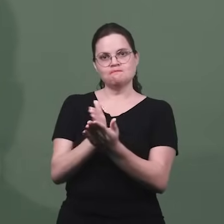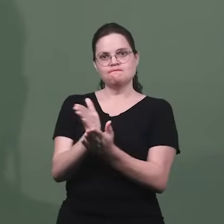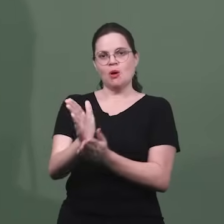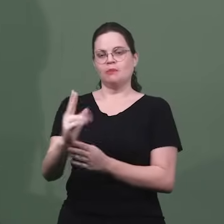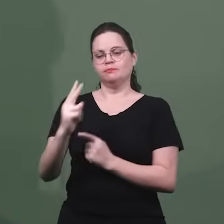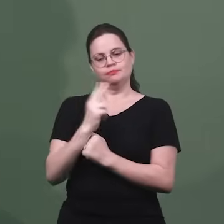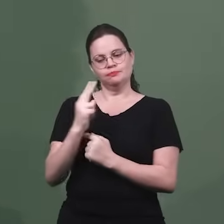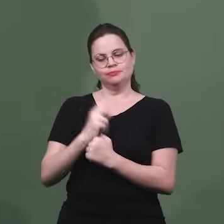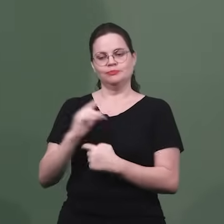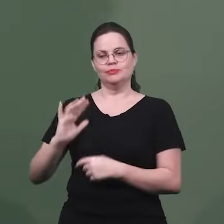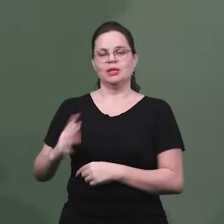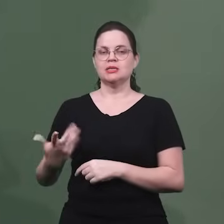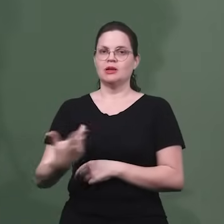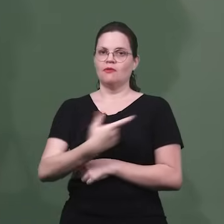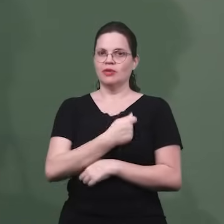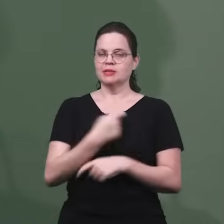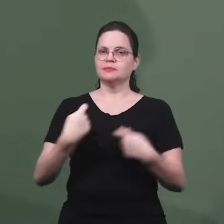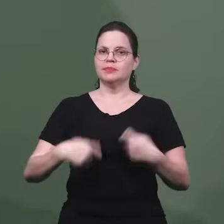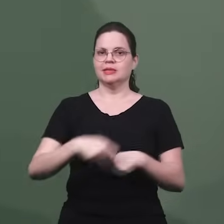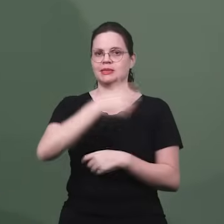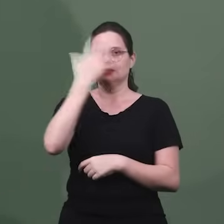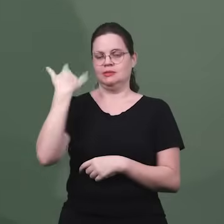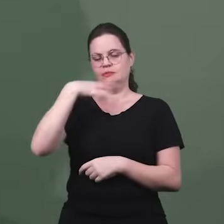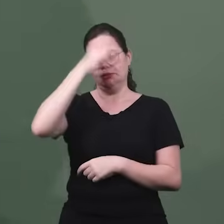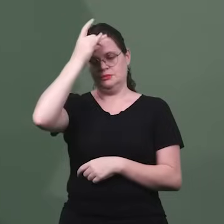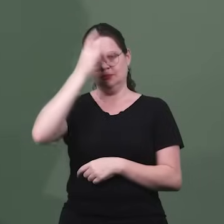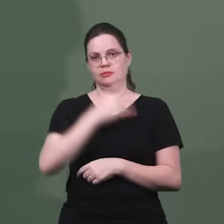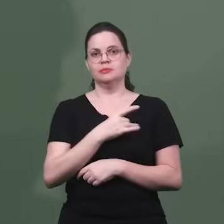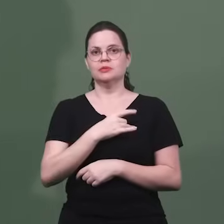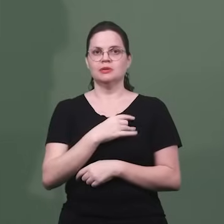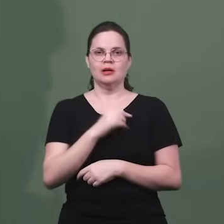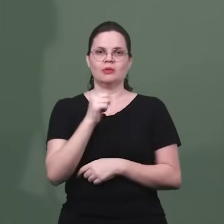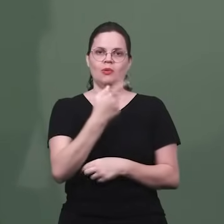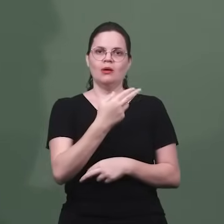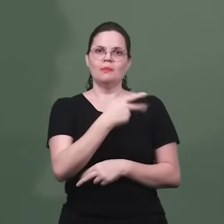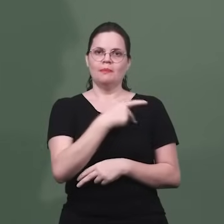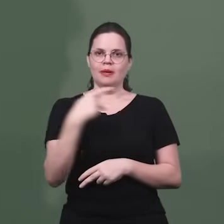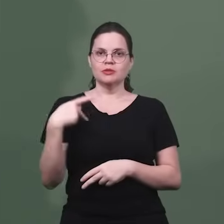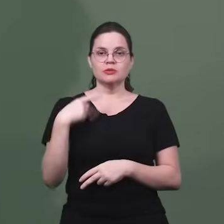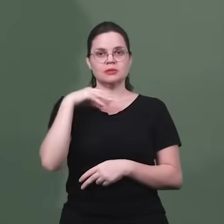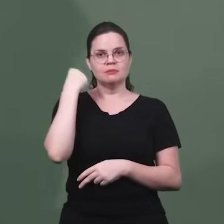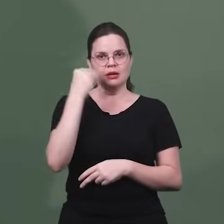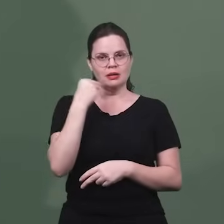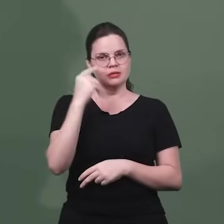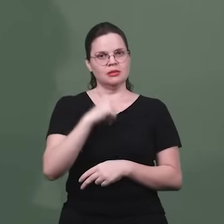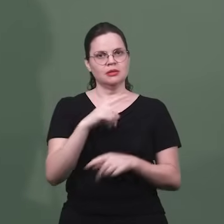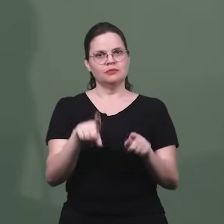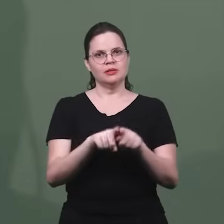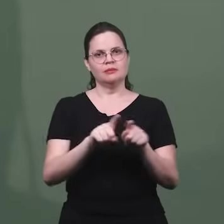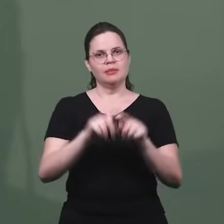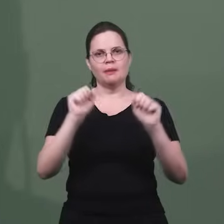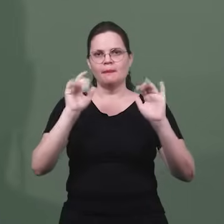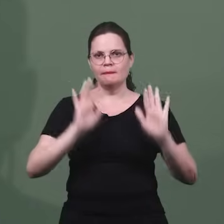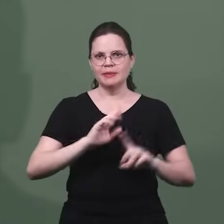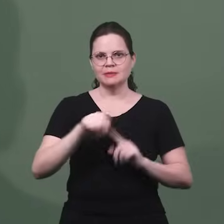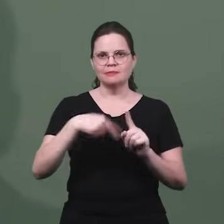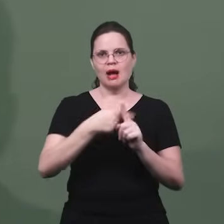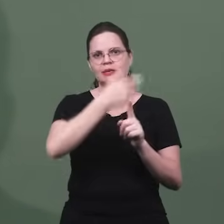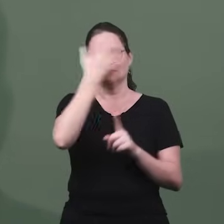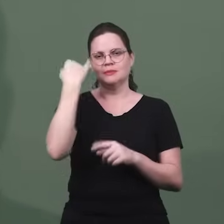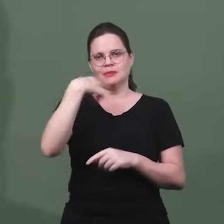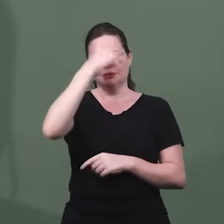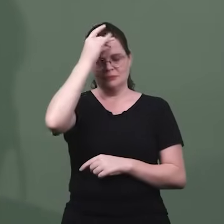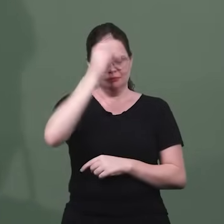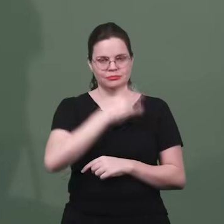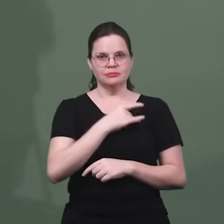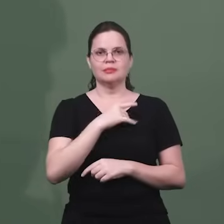salvação, de entrar no processo. Ele teve a experiência e a grande bênção de já ser batizado com o Espírito Santo. Na hora que ele é batizado com